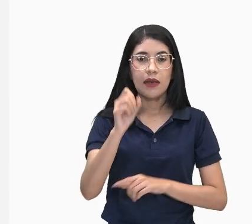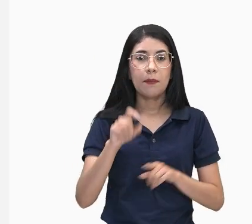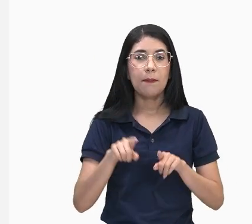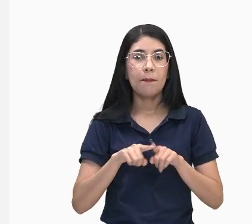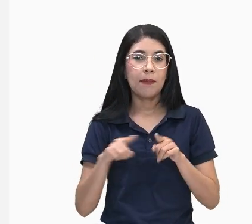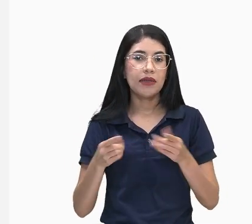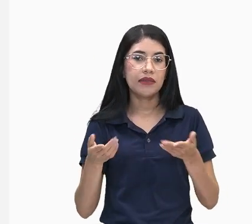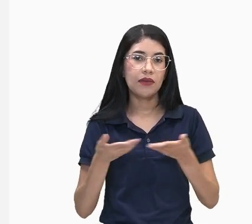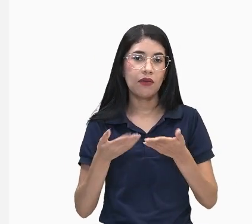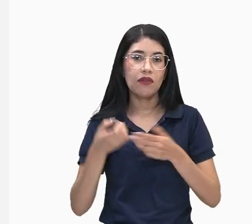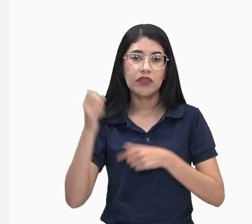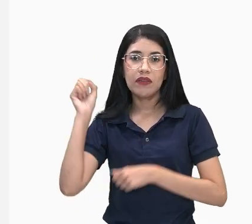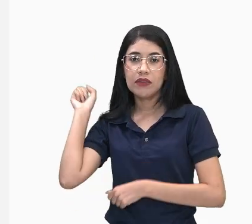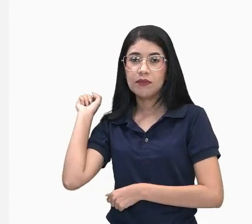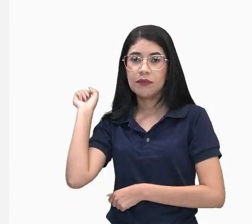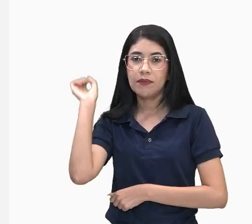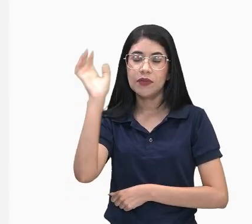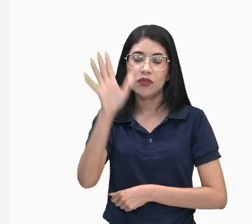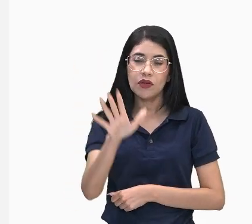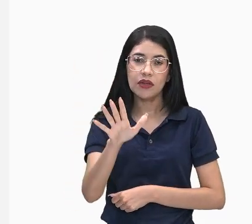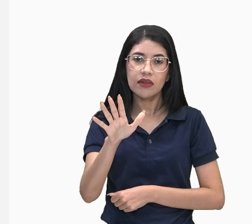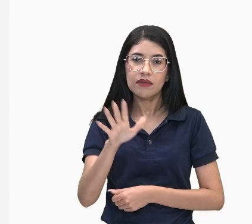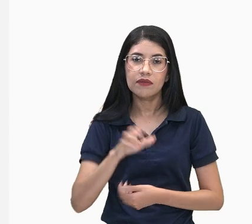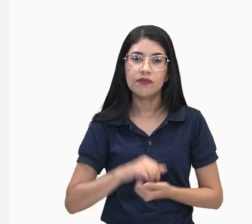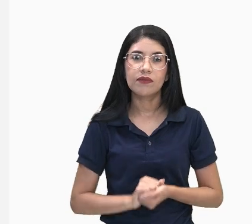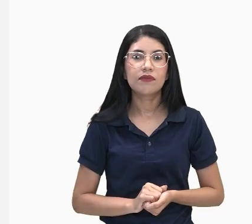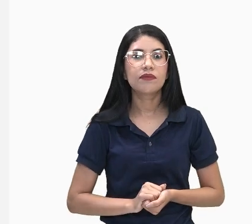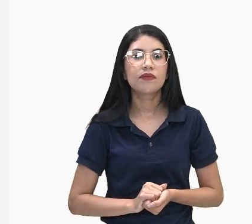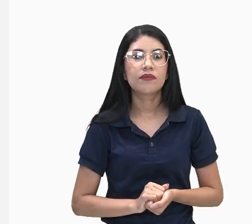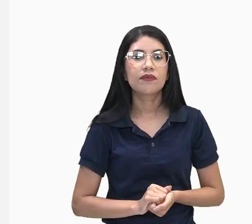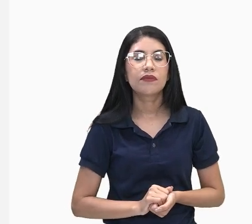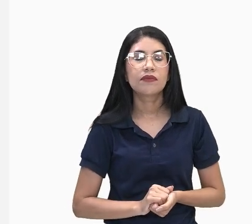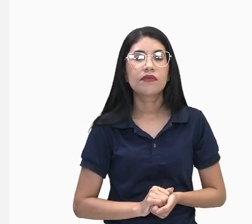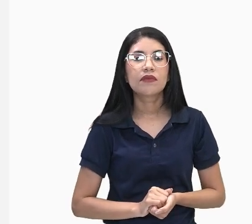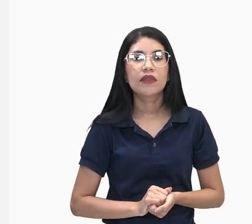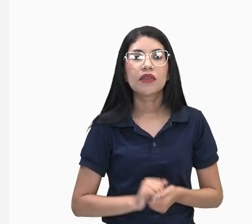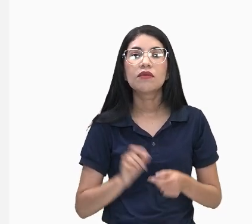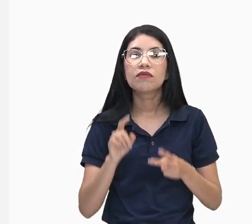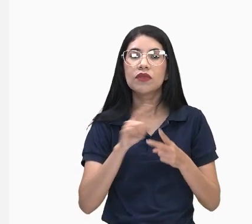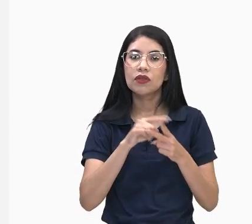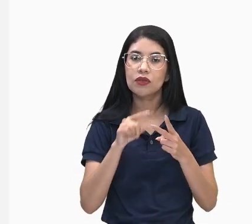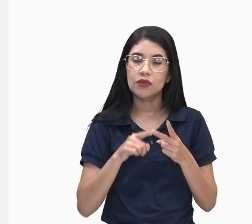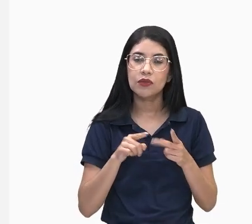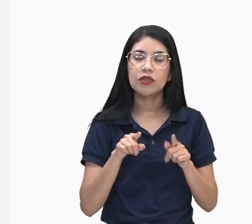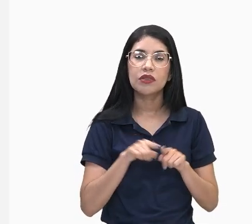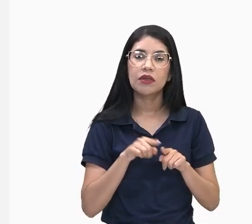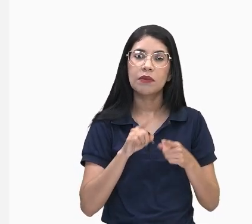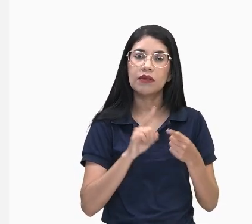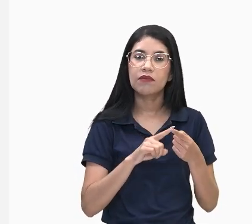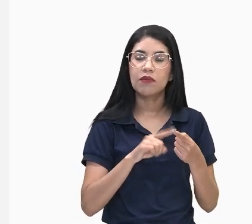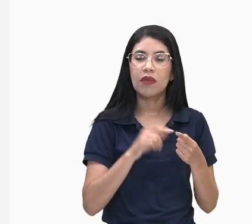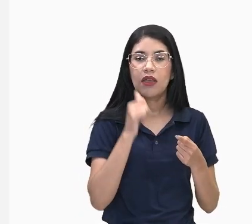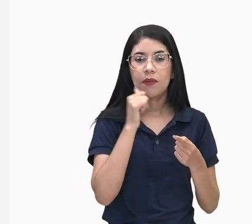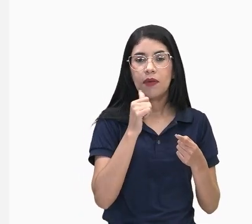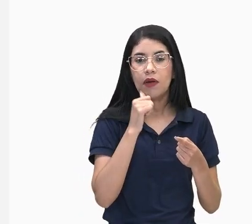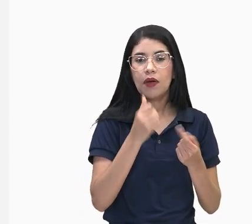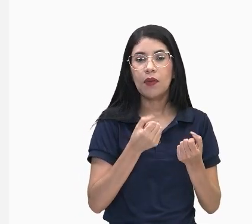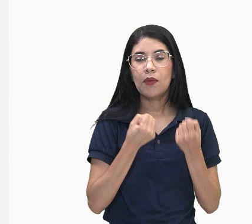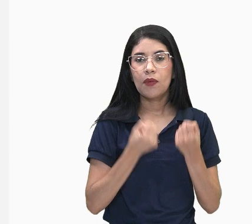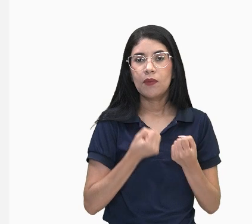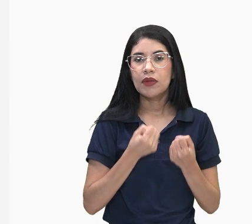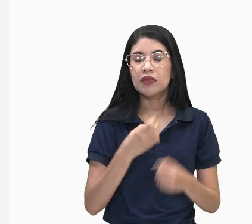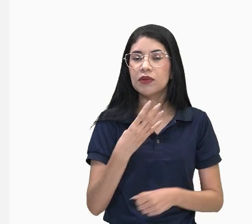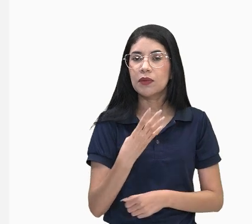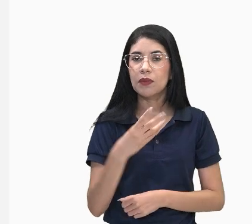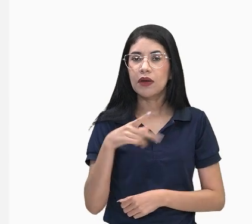nessa você vai arremessar o peso, ok? A gente vai ter aí 2 categorias, o feminino, onde a bola de ferro vai